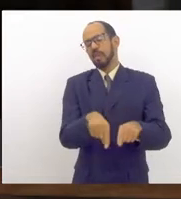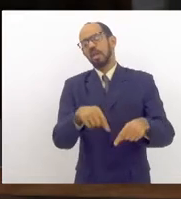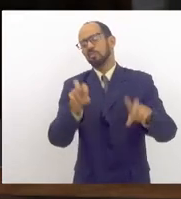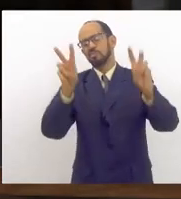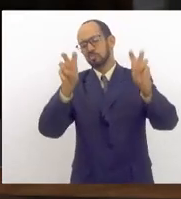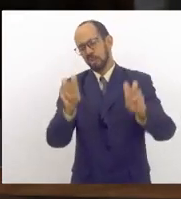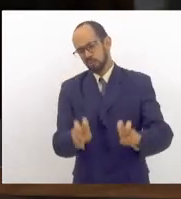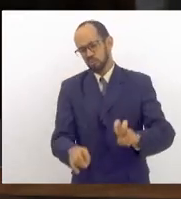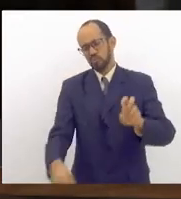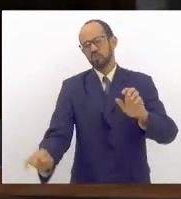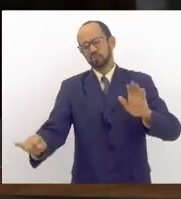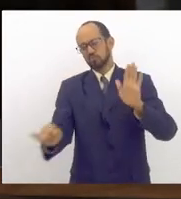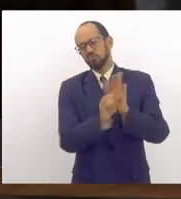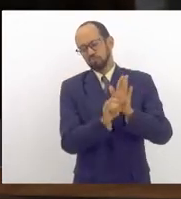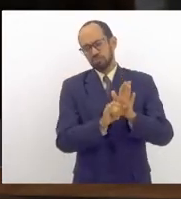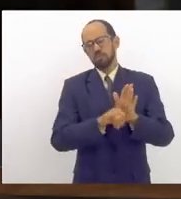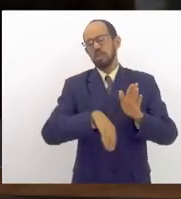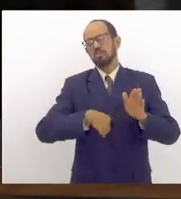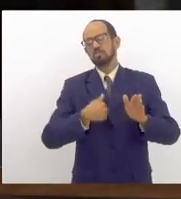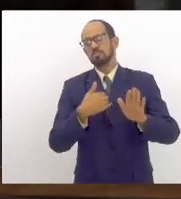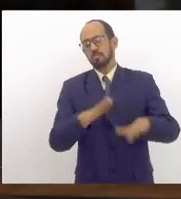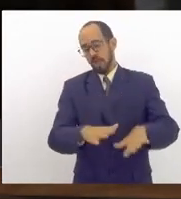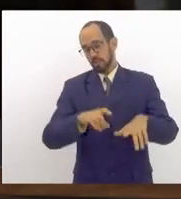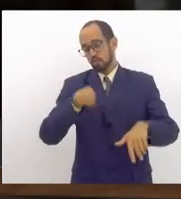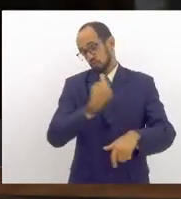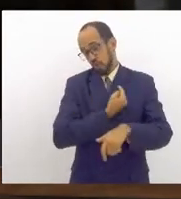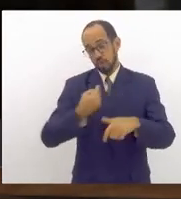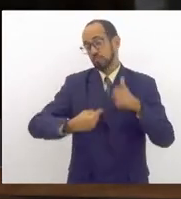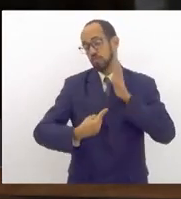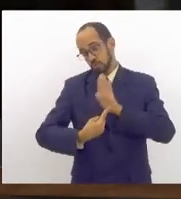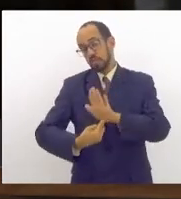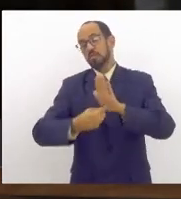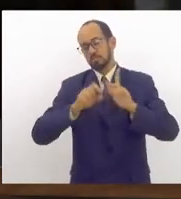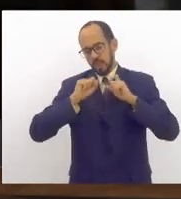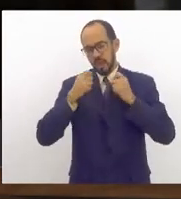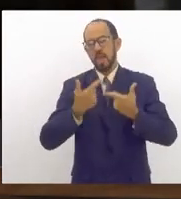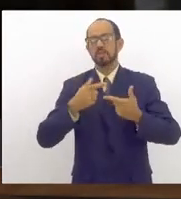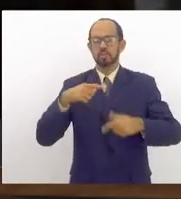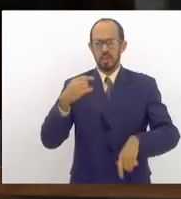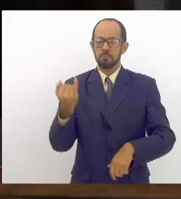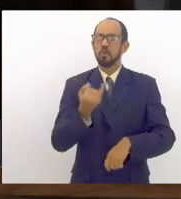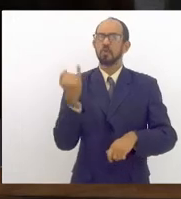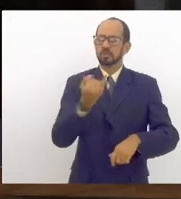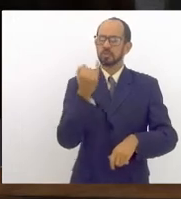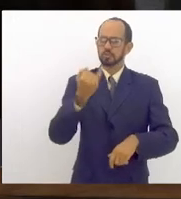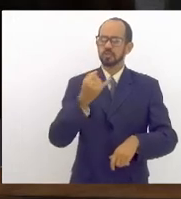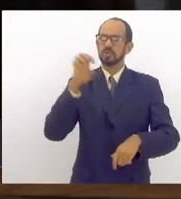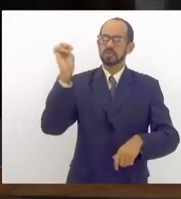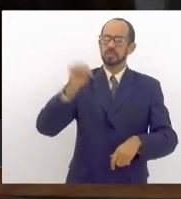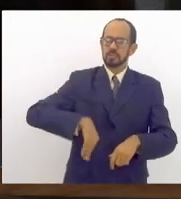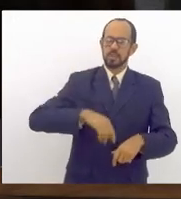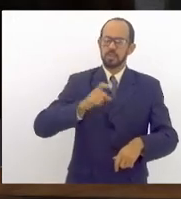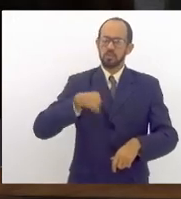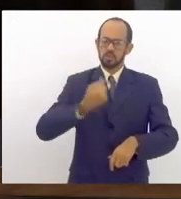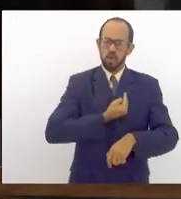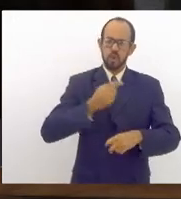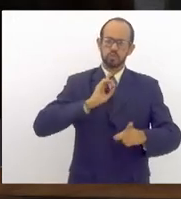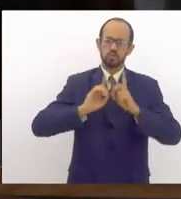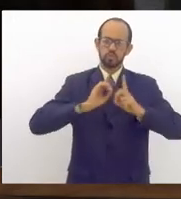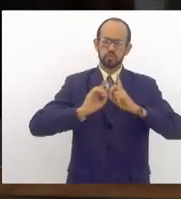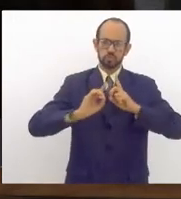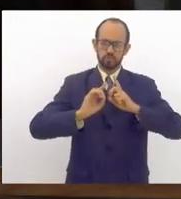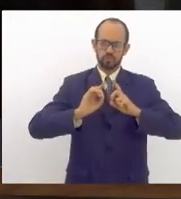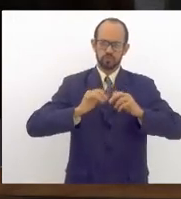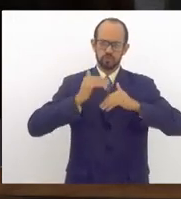e a gente mostrou na alerj que é importante e que sim a gente discute desenvolvimento